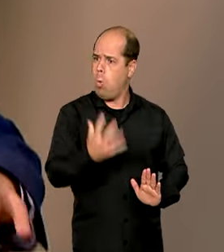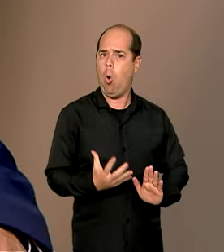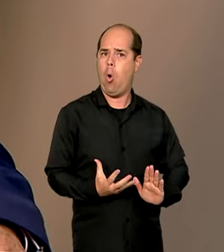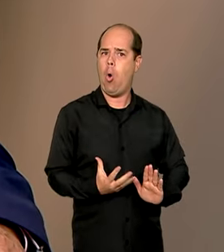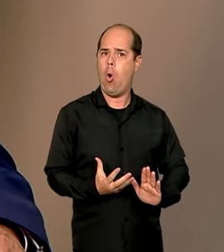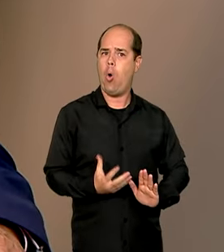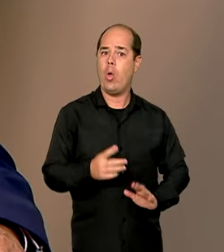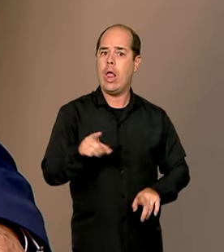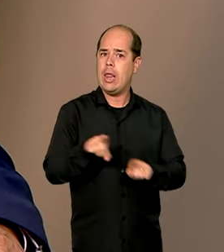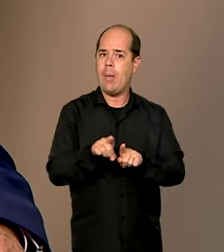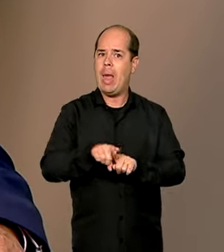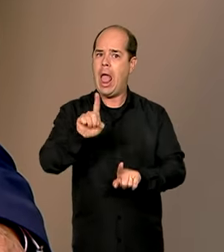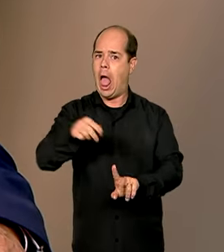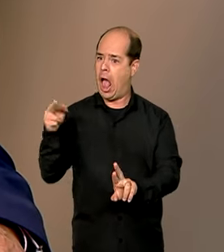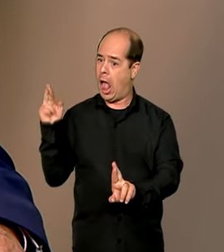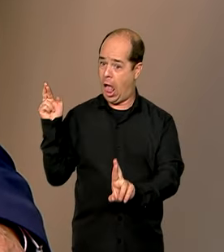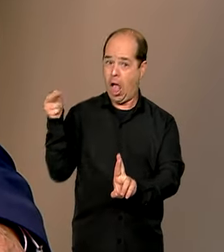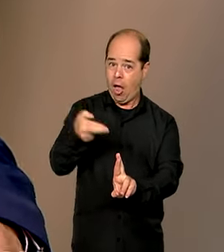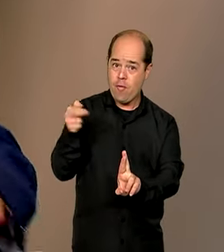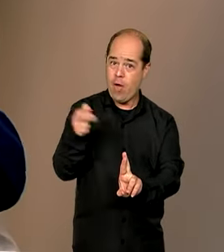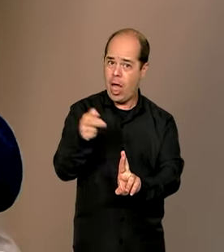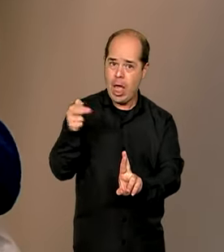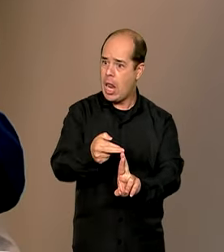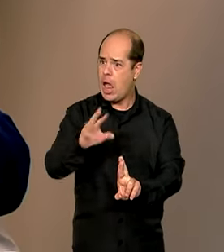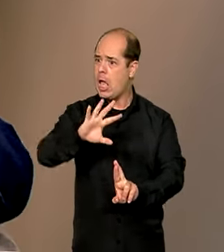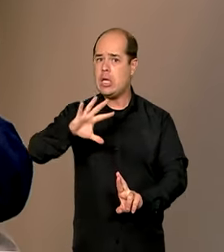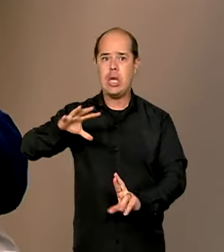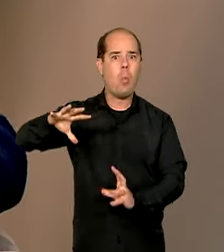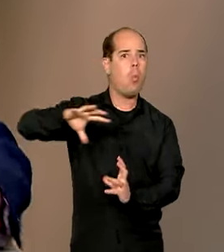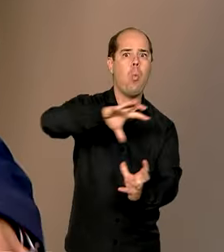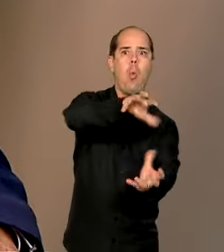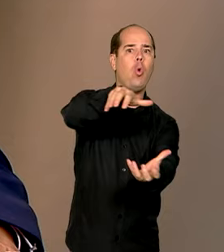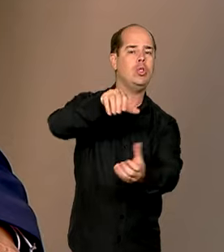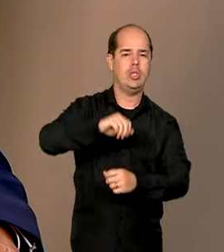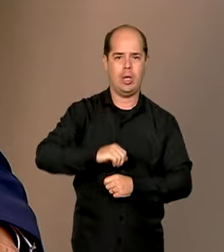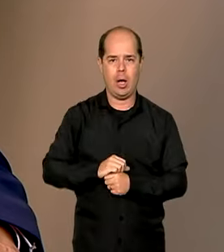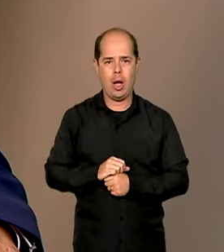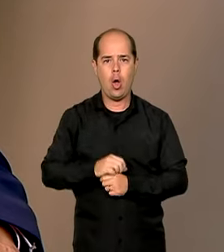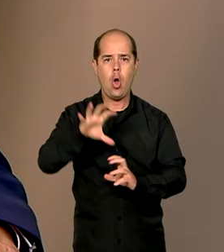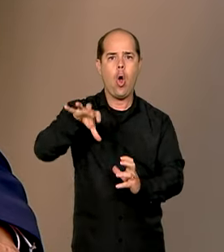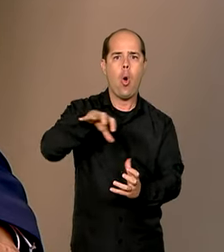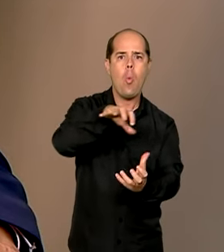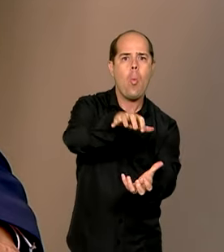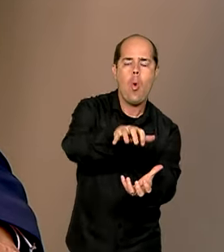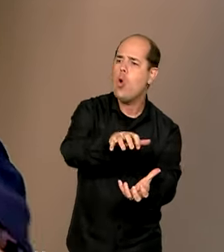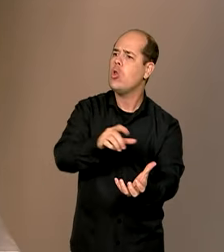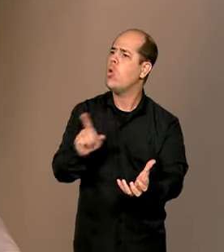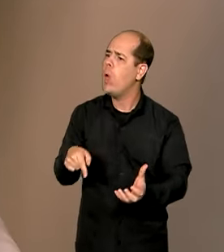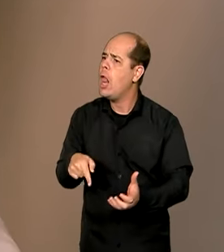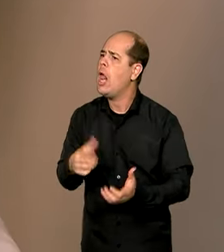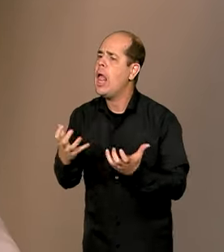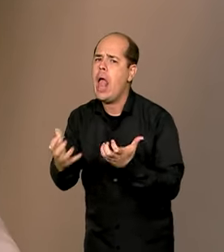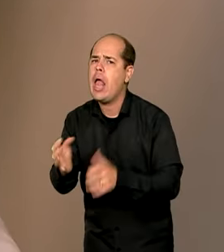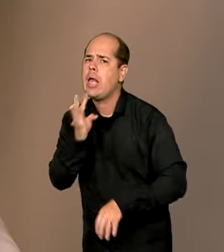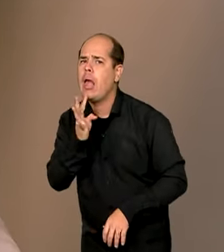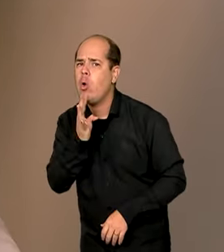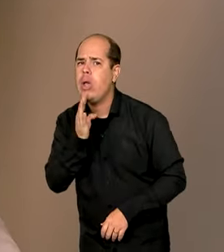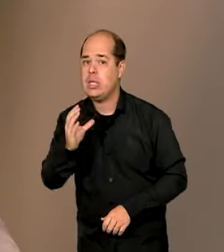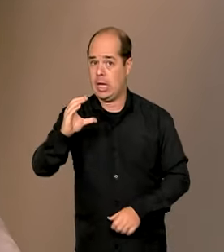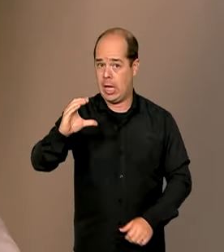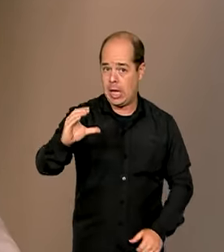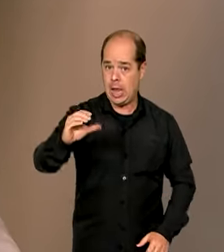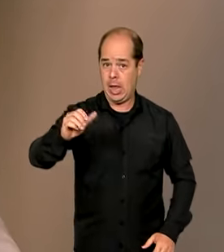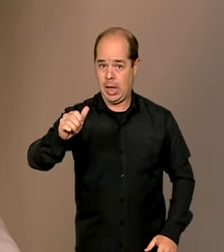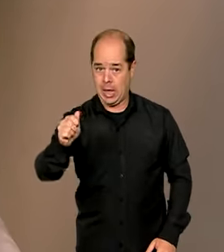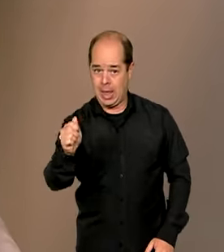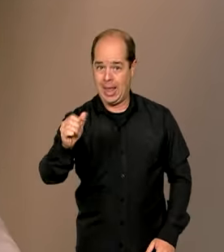viajado vários países do mundo, em todo lugar, as pessoas interessadas em conhecer. O cadastro único, um